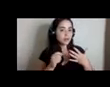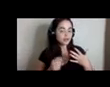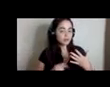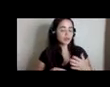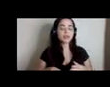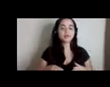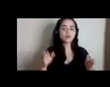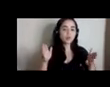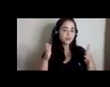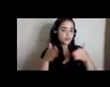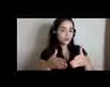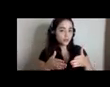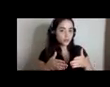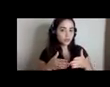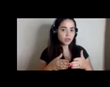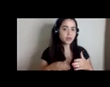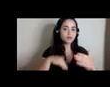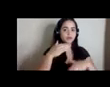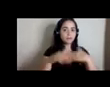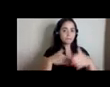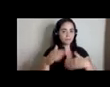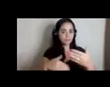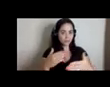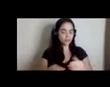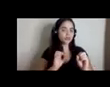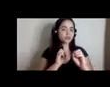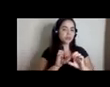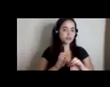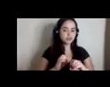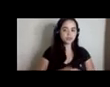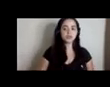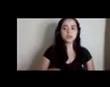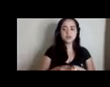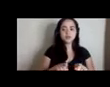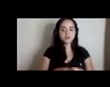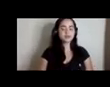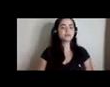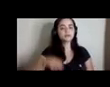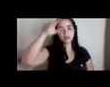centrais do processo de ensino e de aprendizagem.